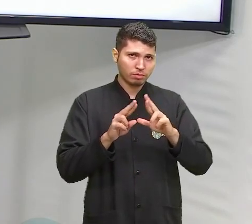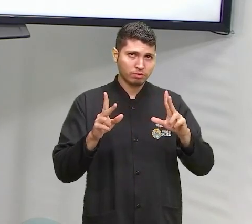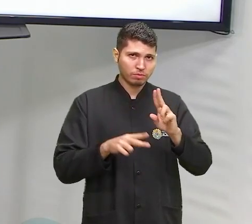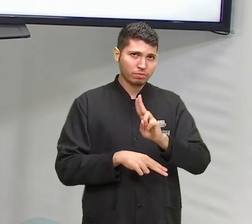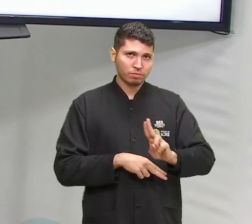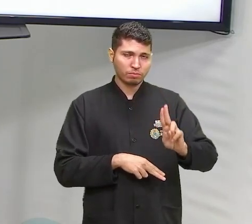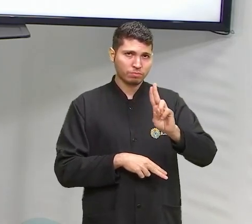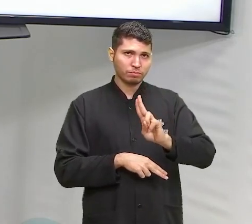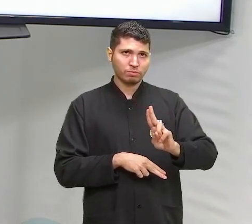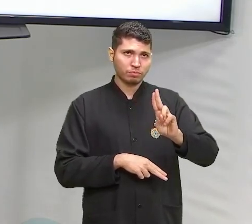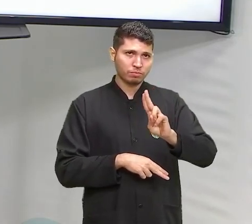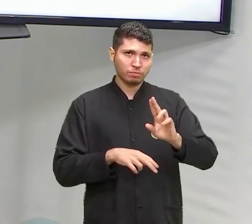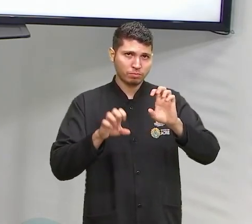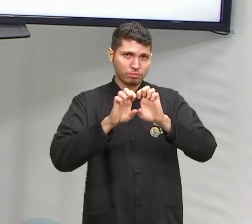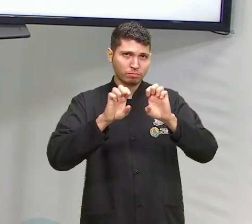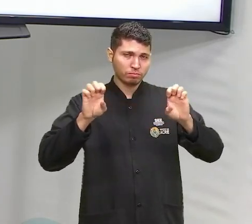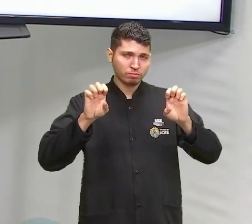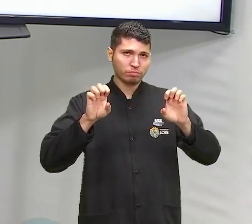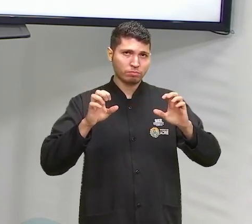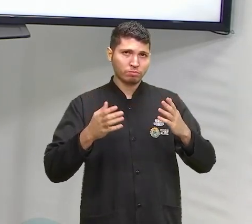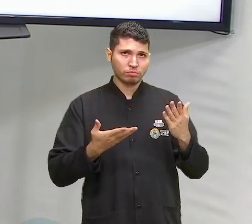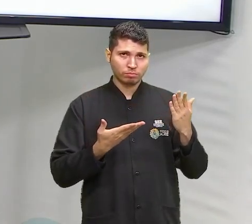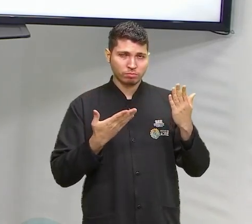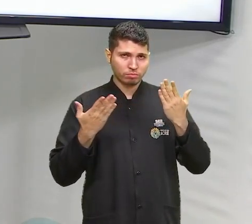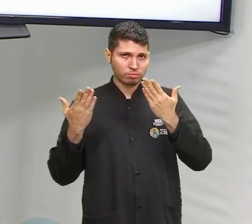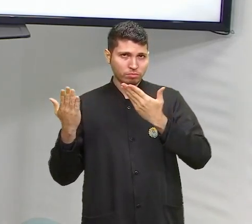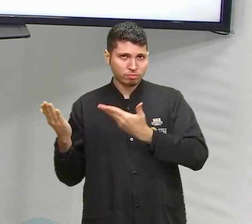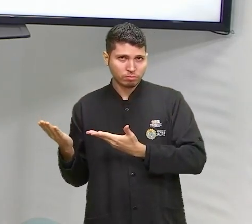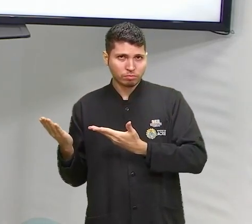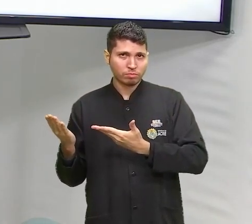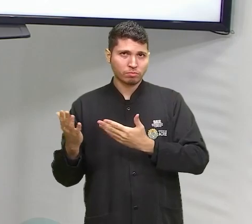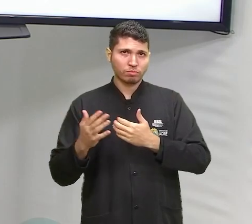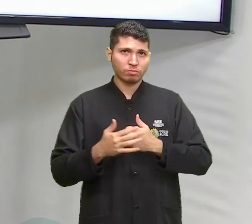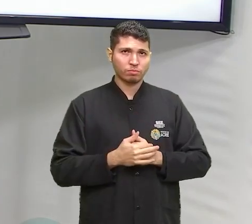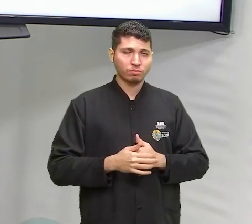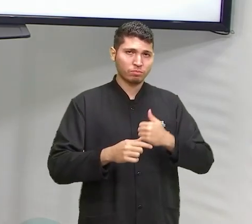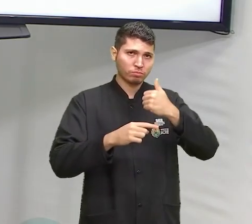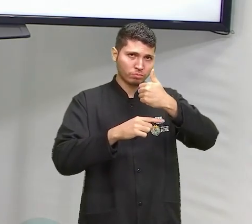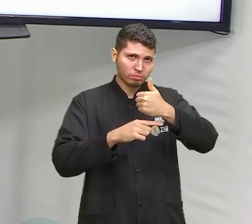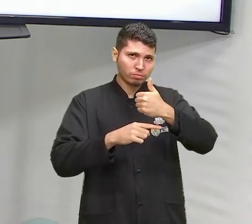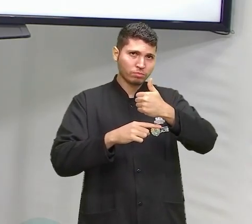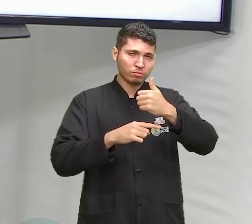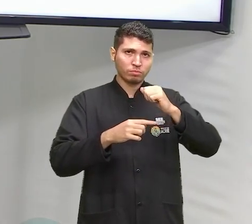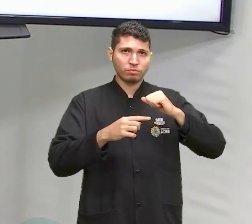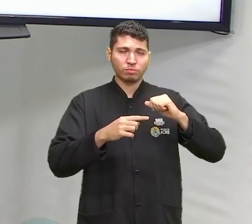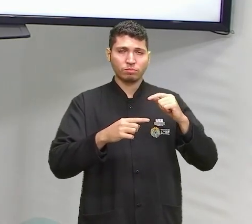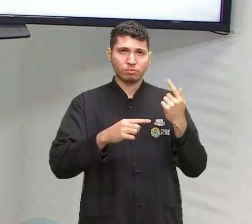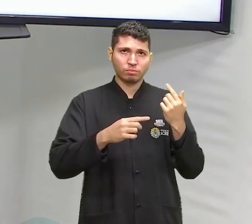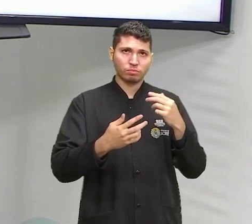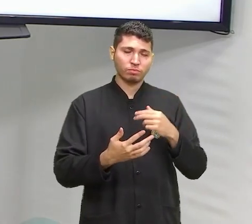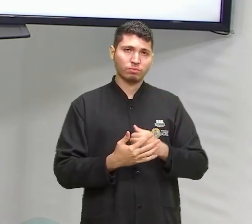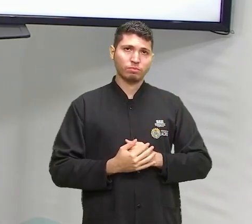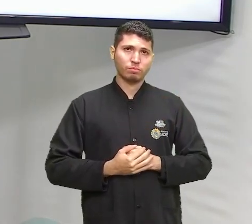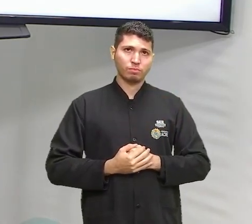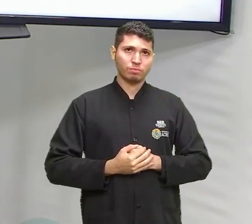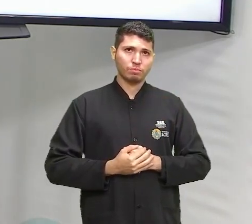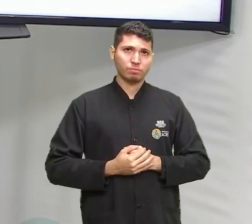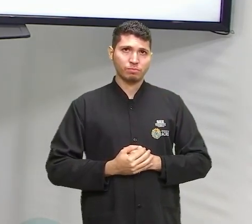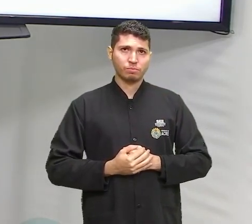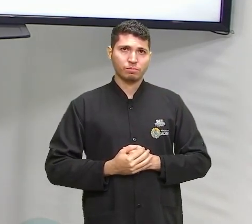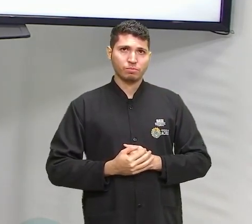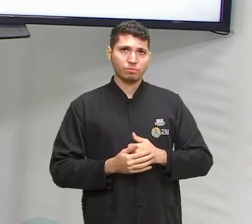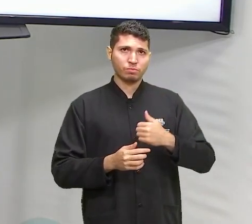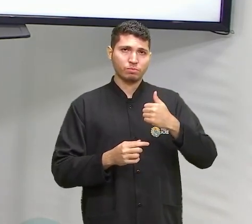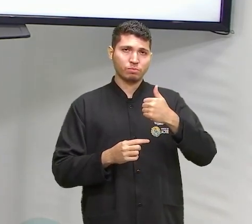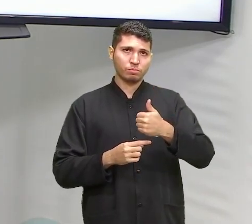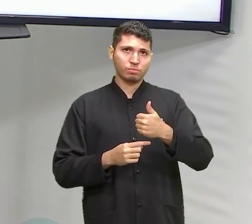aplicar essa formulazinha, que é 1 sobre a resistência equivalente igual a 1 sobre o valor da resistência 1 mais 1